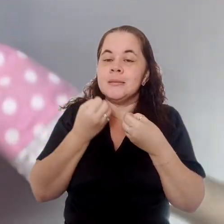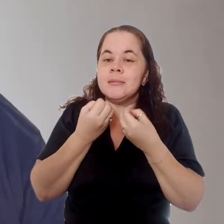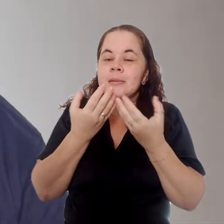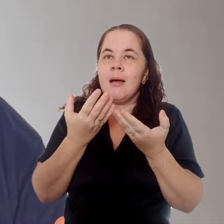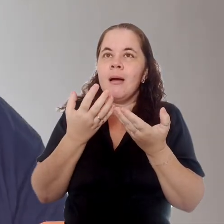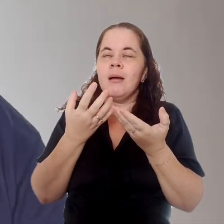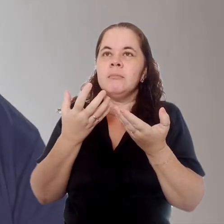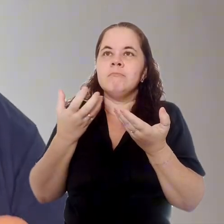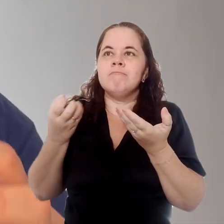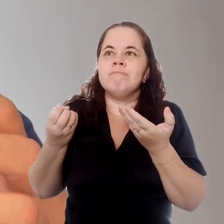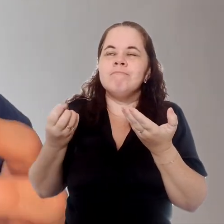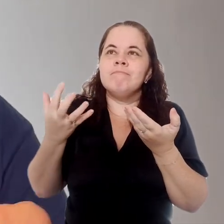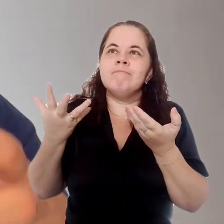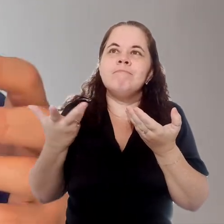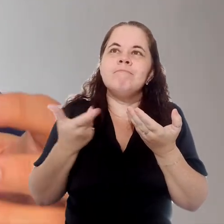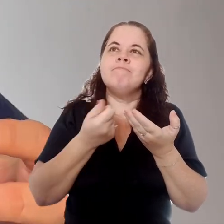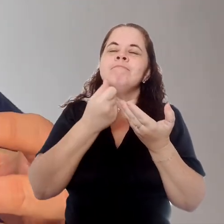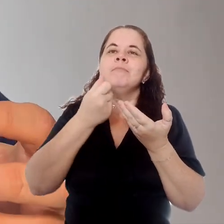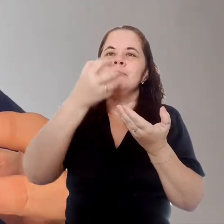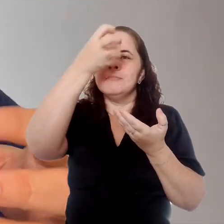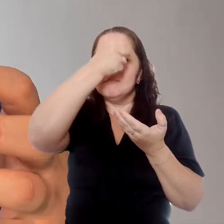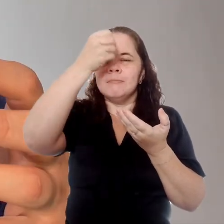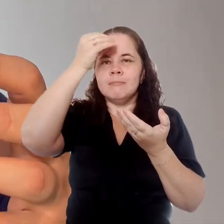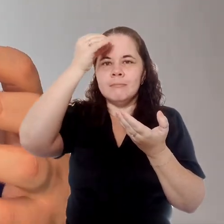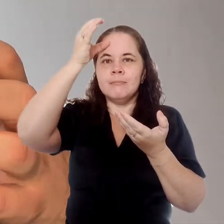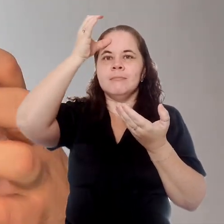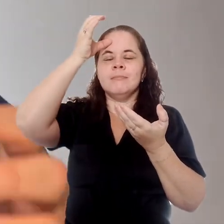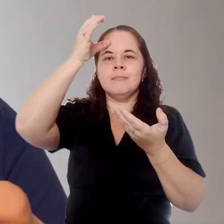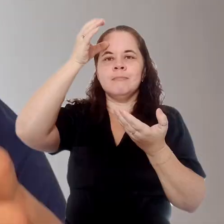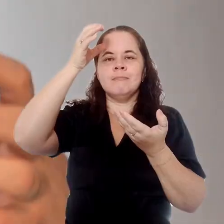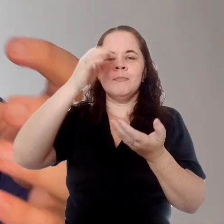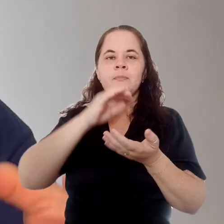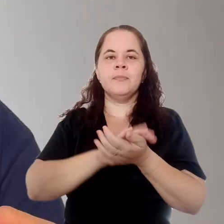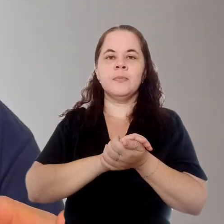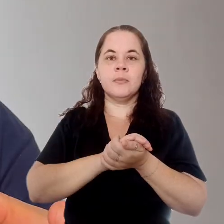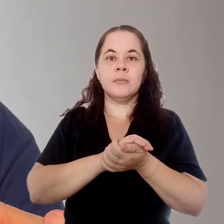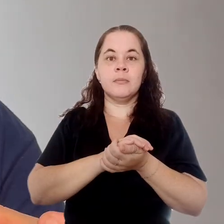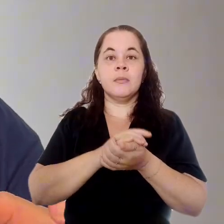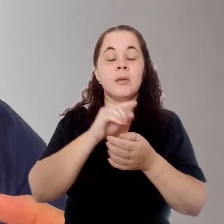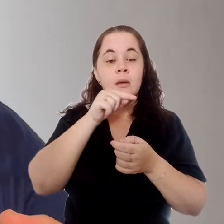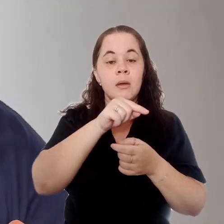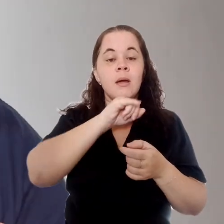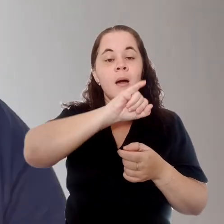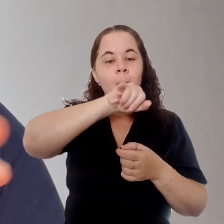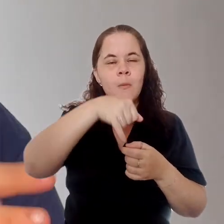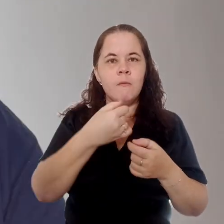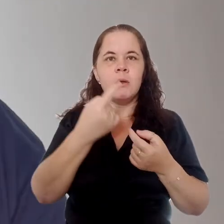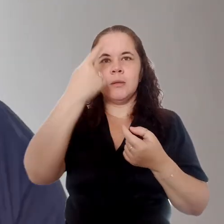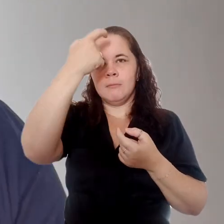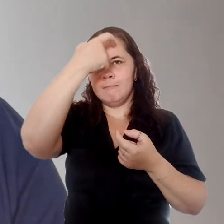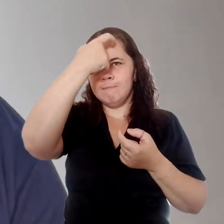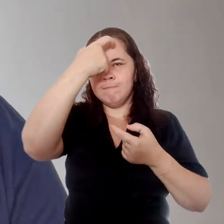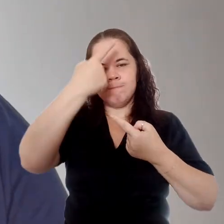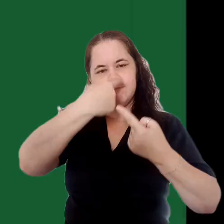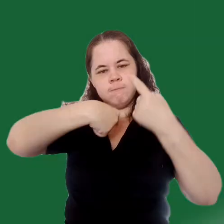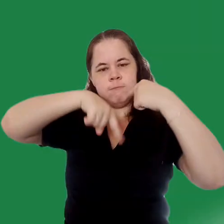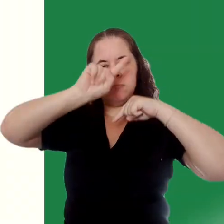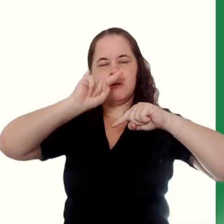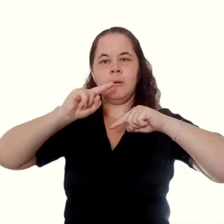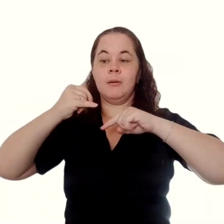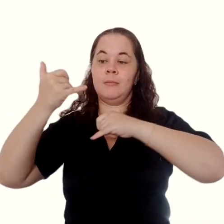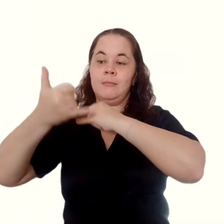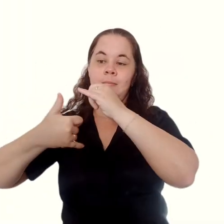do seu contexto. Temos o brinquedo e onde ela aplica aquela utilidade e ela desenvolve a própria brincadeira.